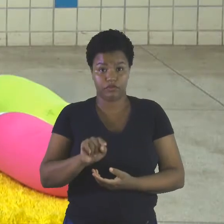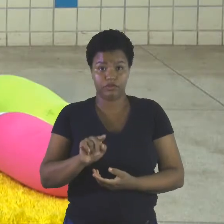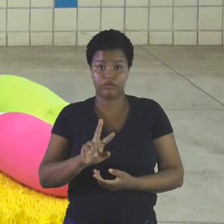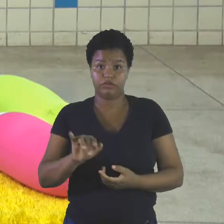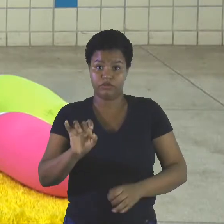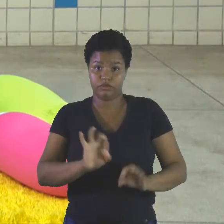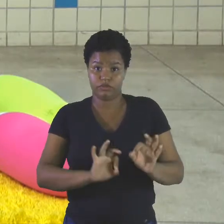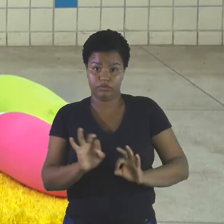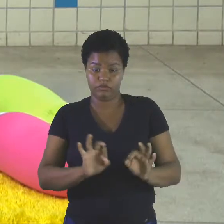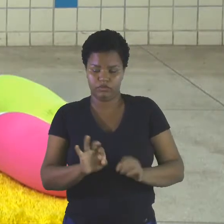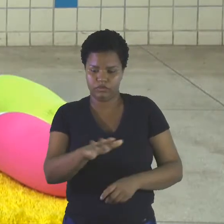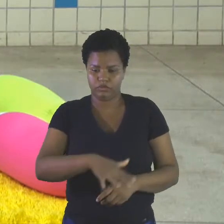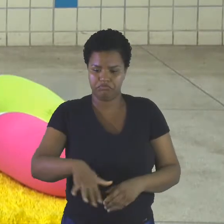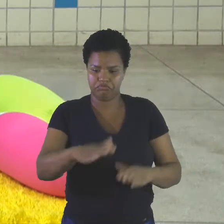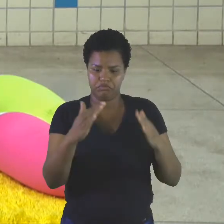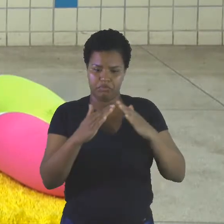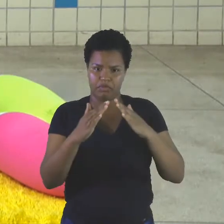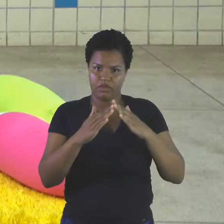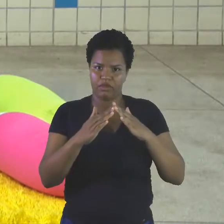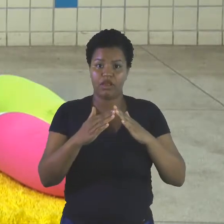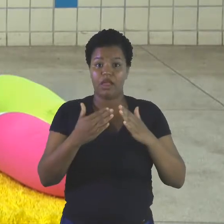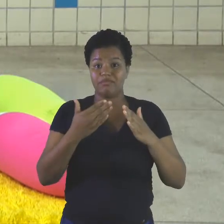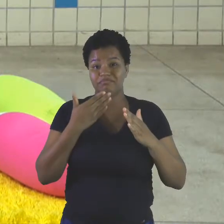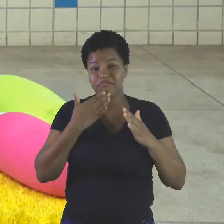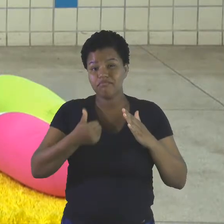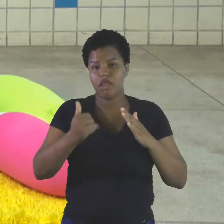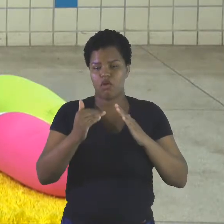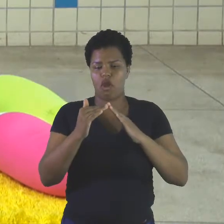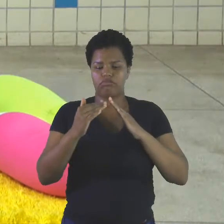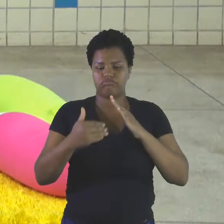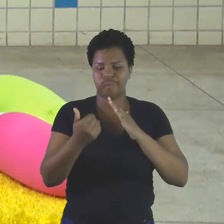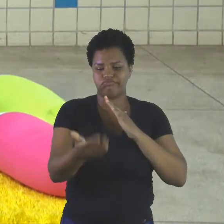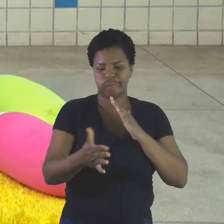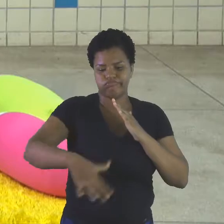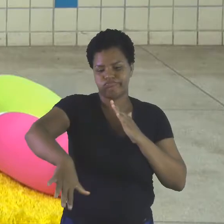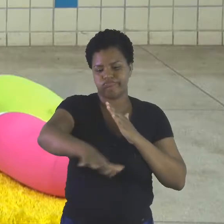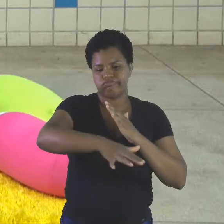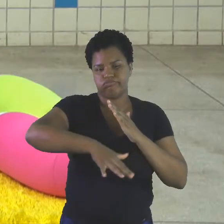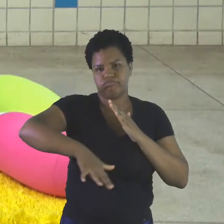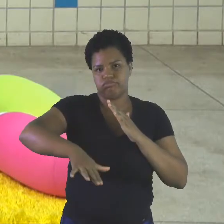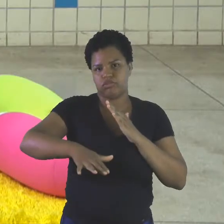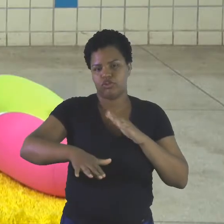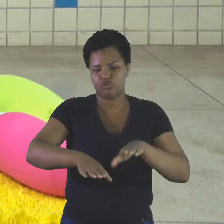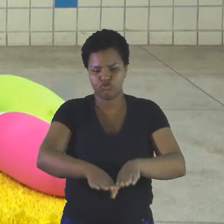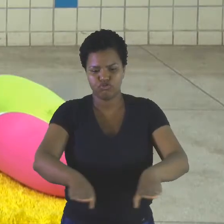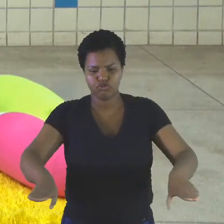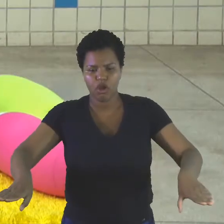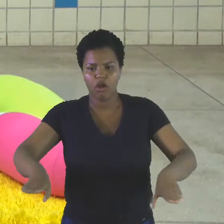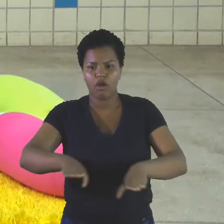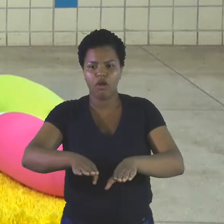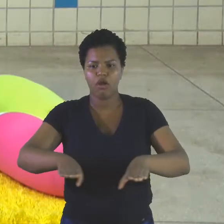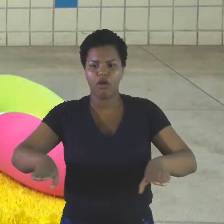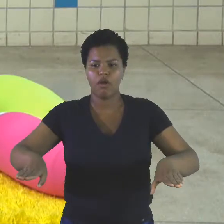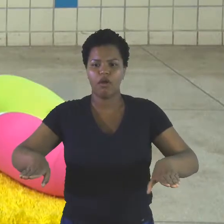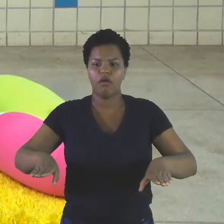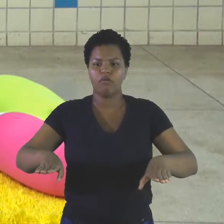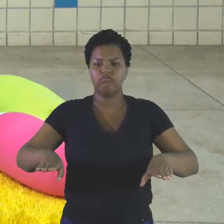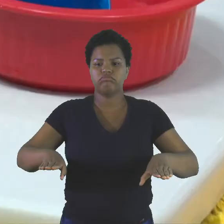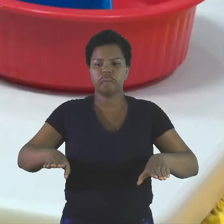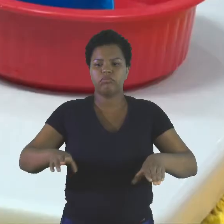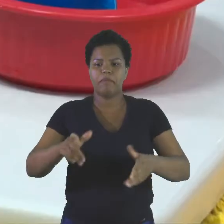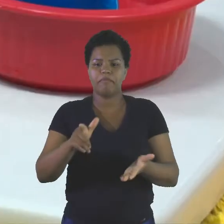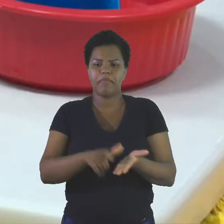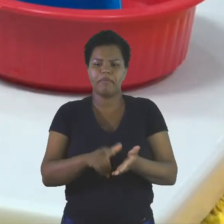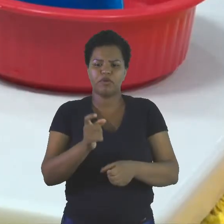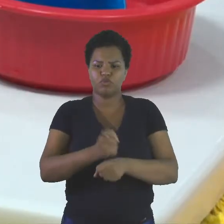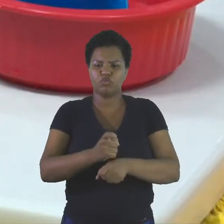espaço na sua casa de preferência área externa o chão na área numa em cima de um